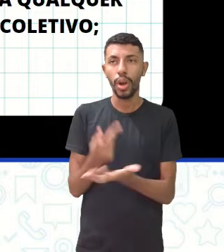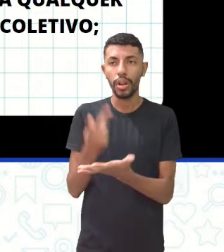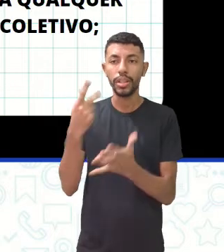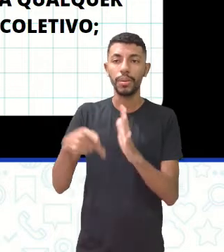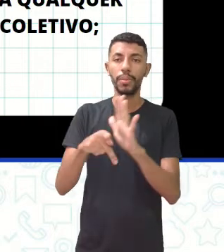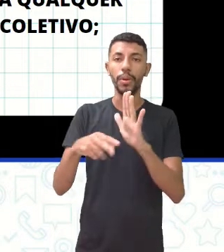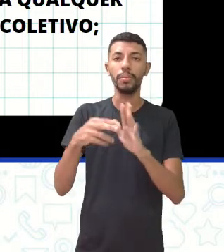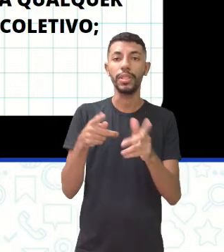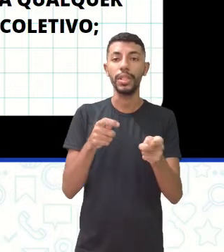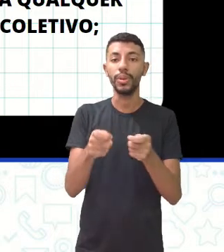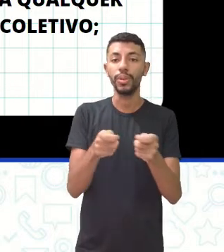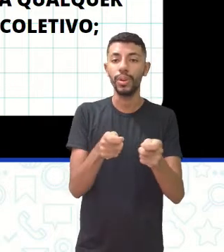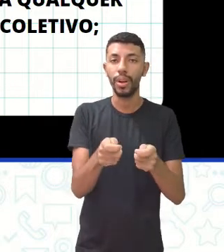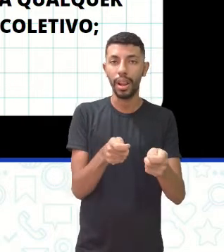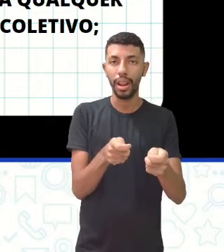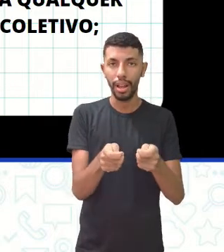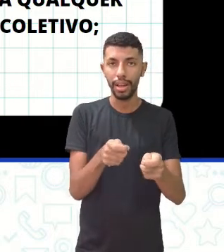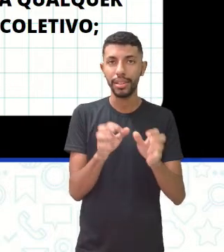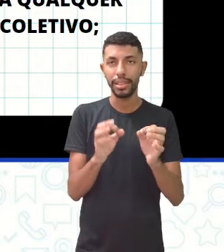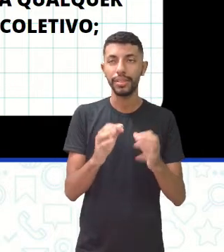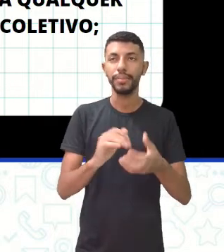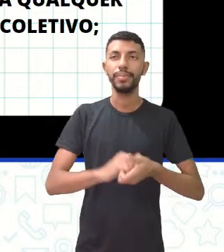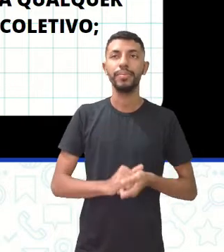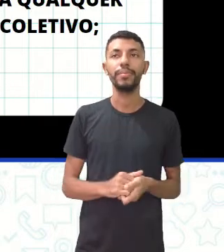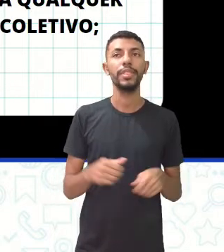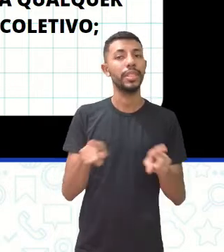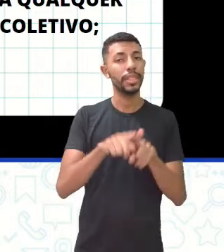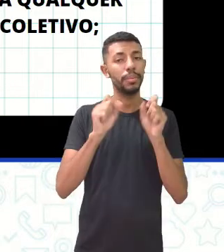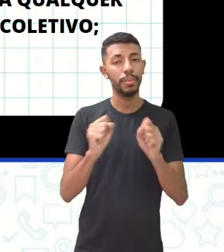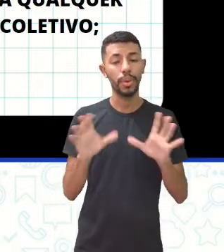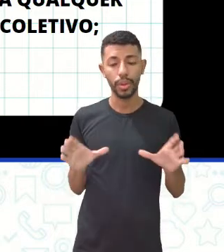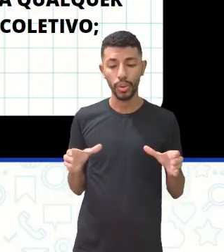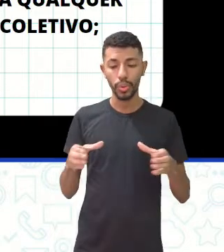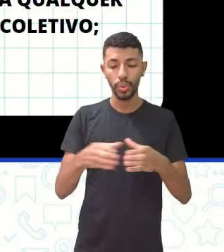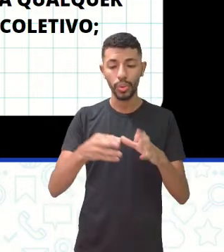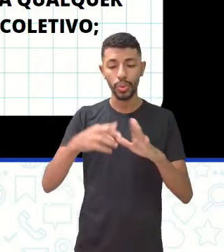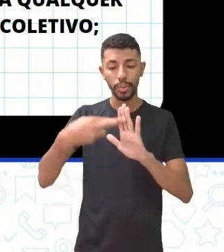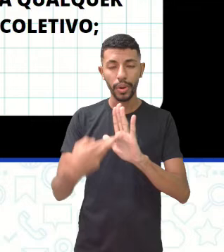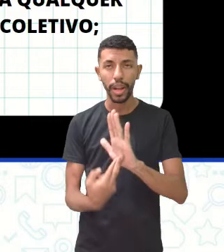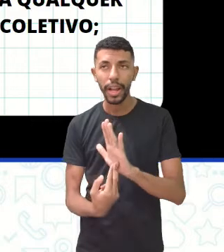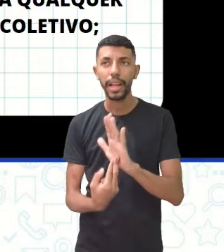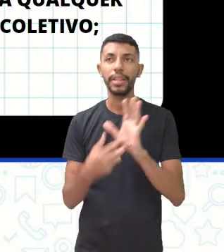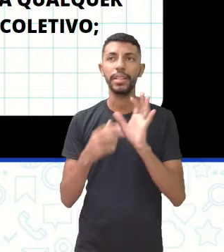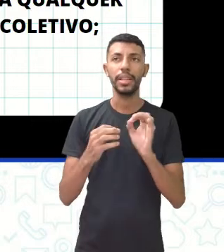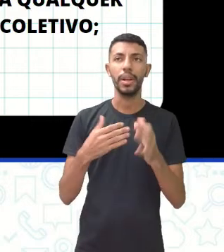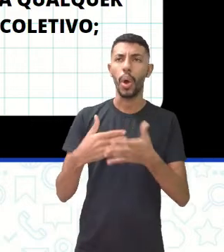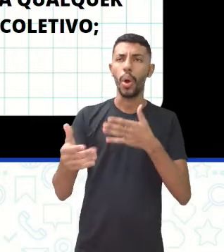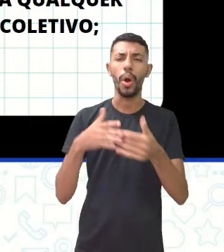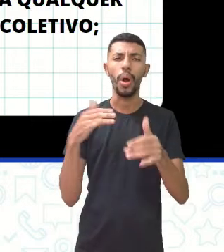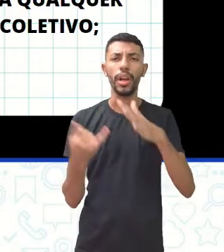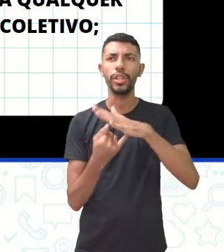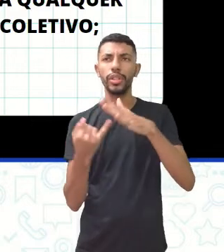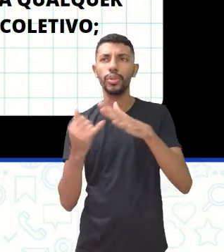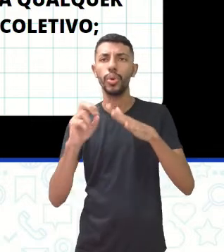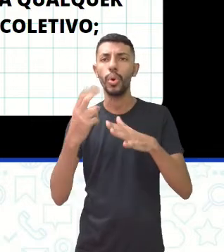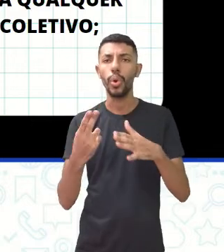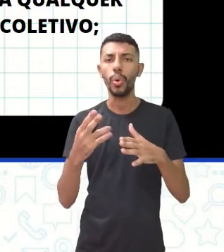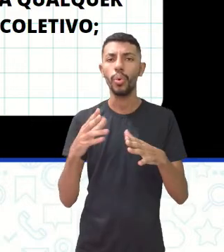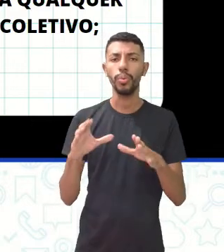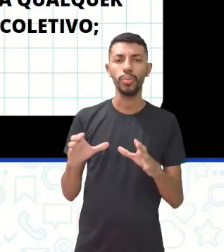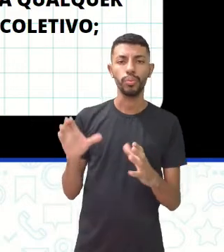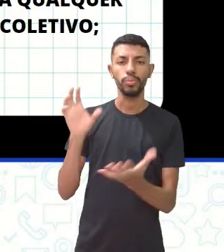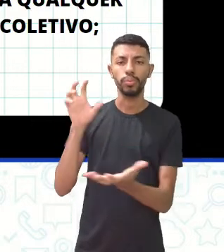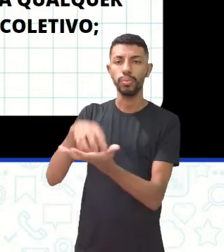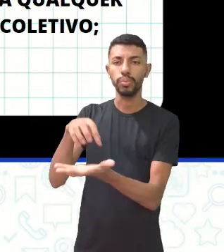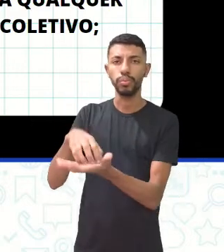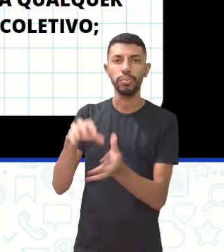de regular, né? E também pode ser um conjunto de regras para qualquer instituição ou corpo